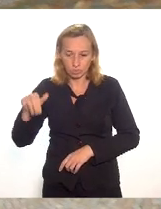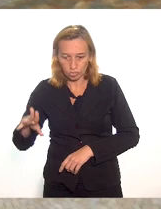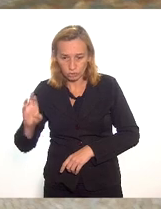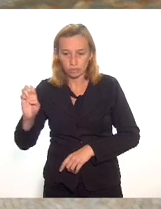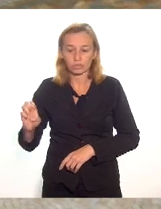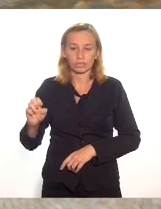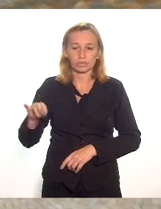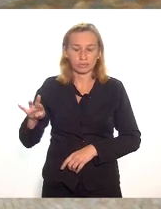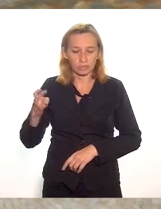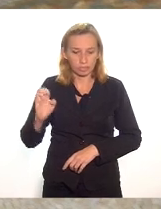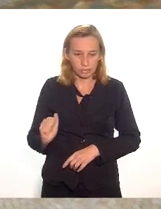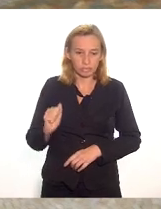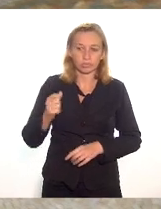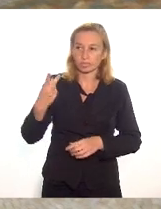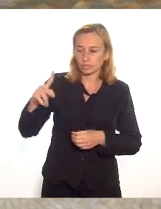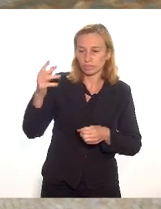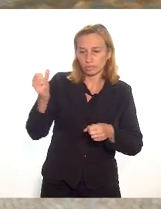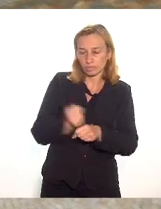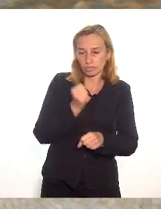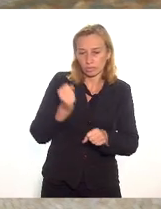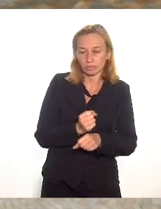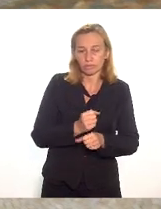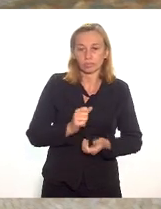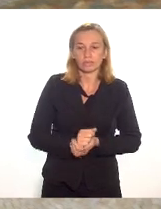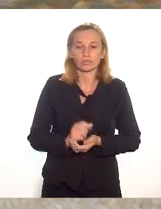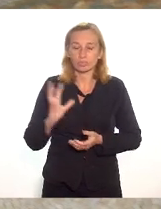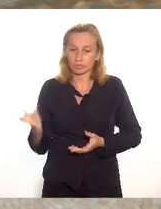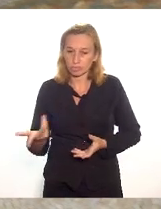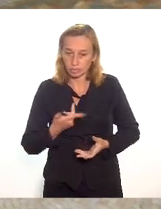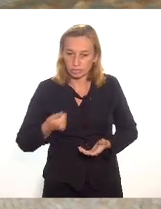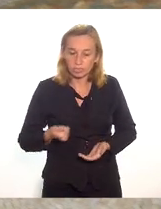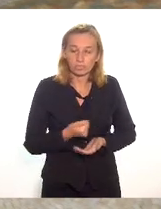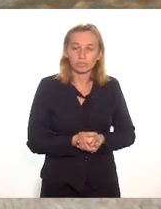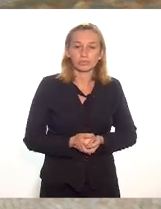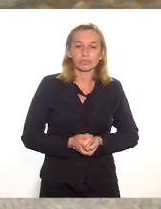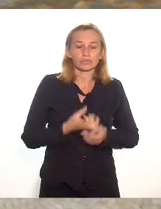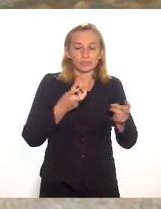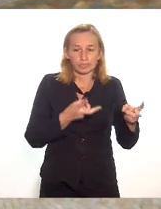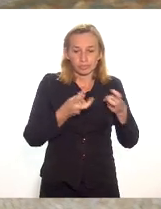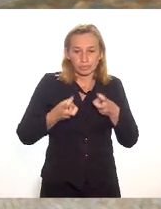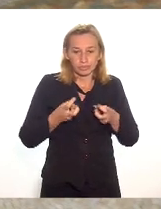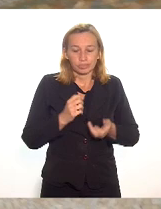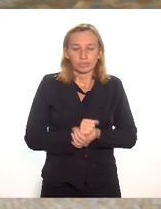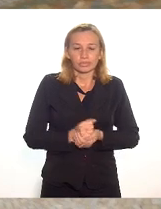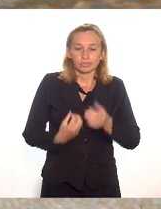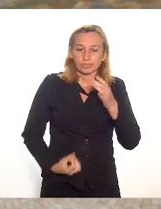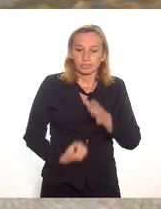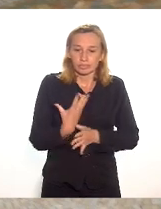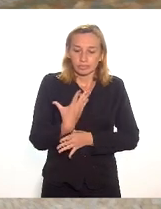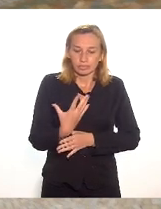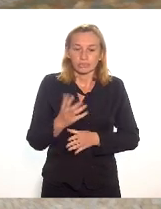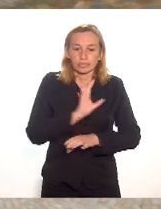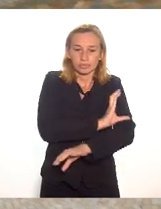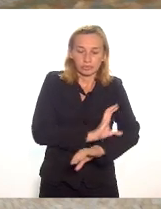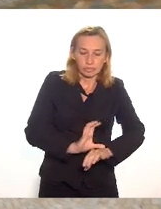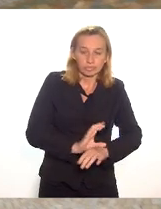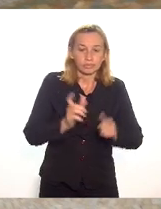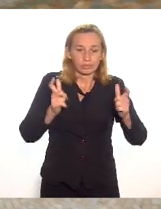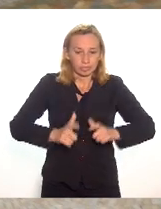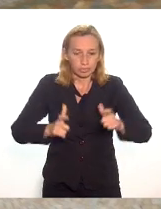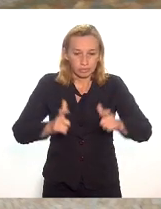sua obra e símbolo de qualidade e da observância da produção cultural da